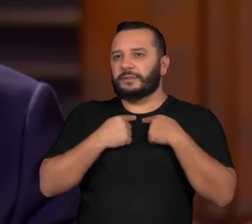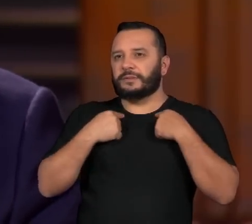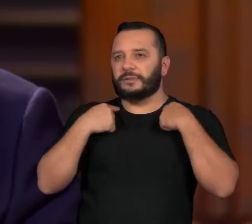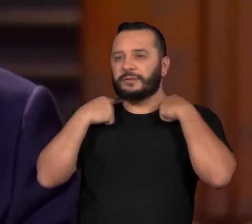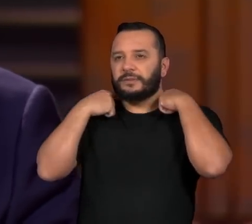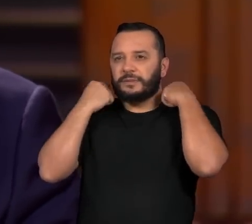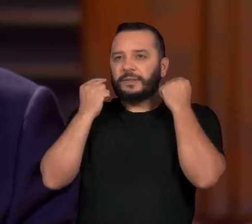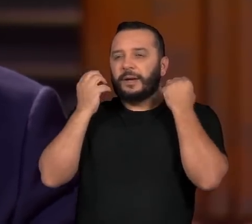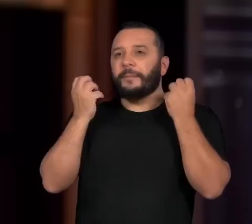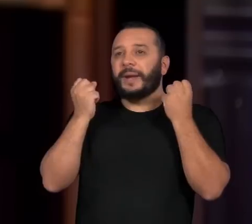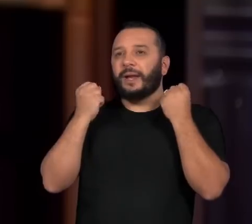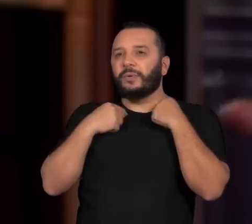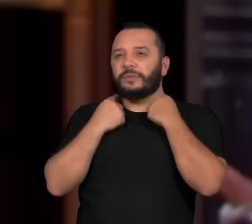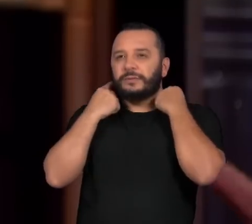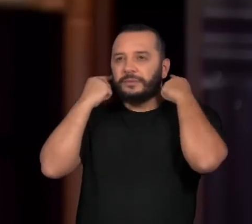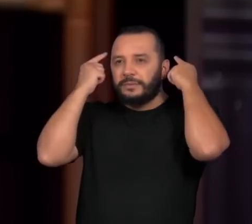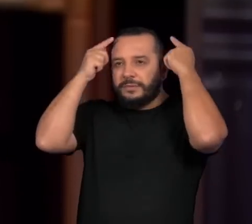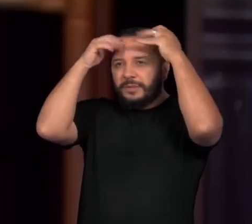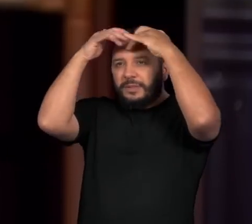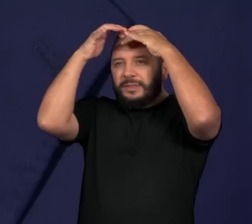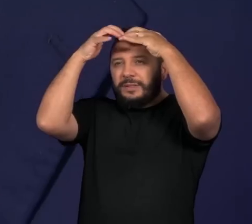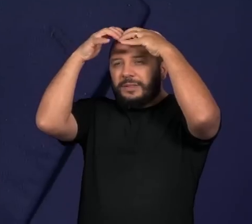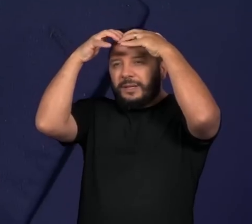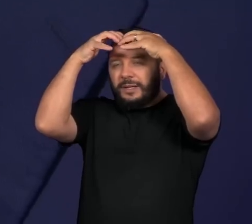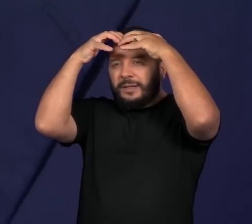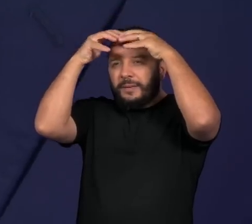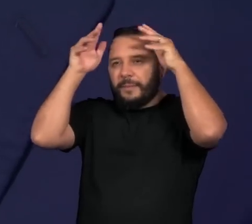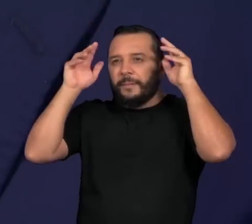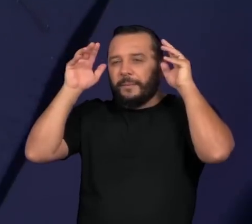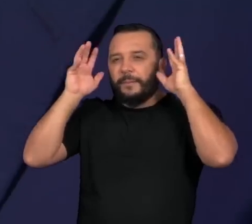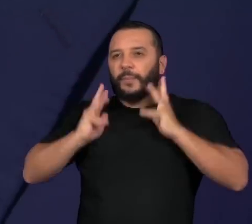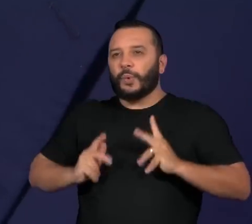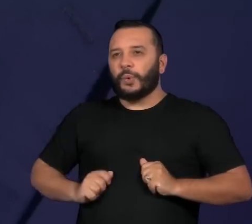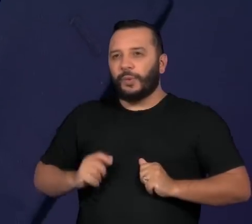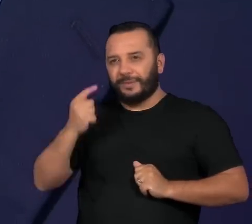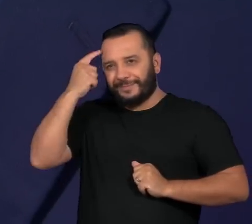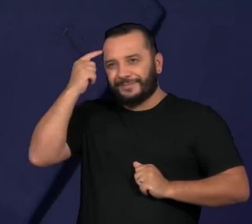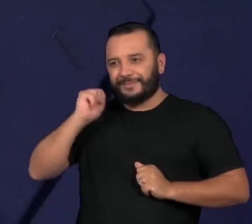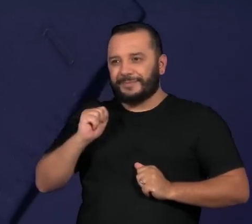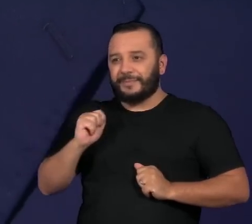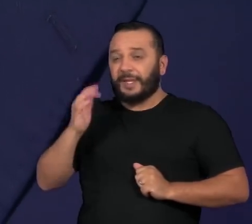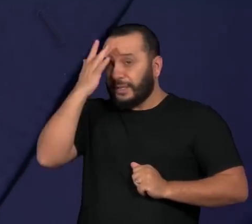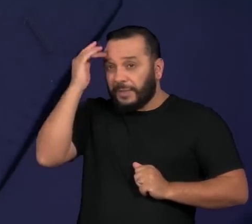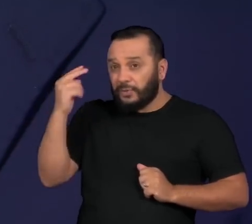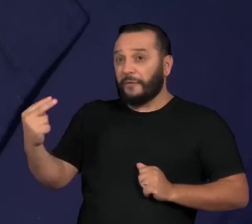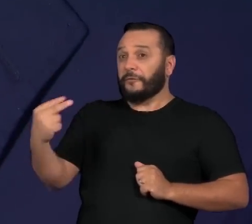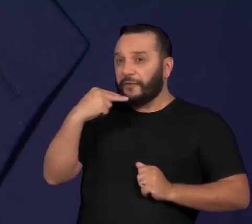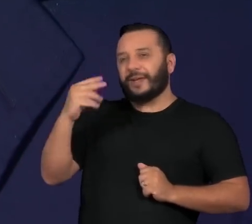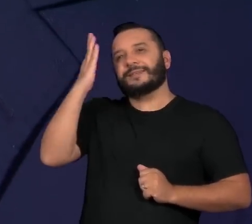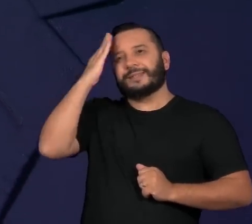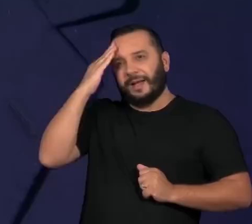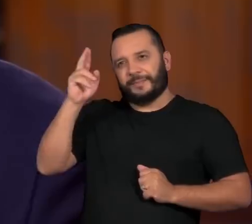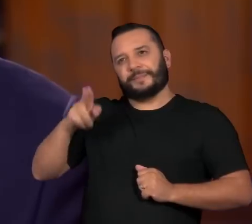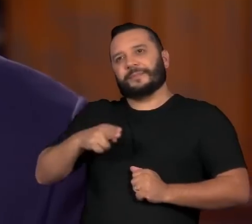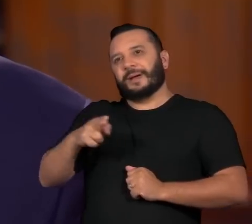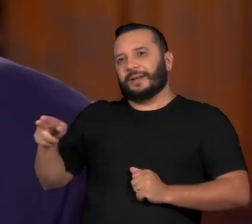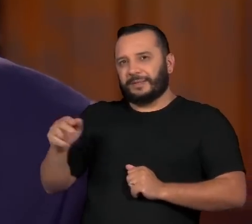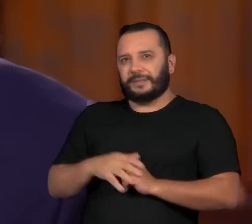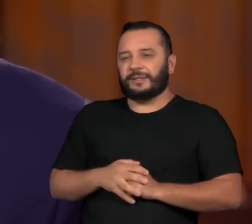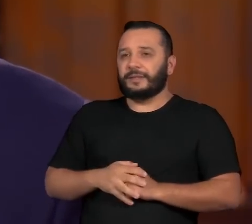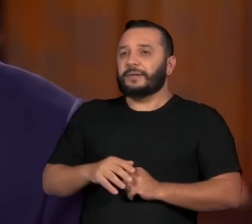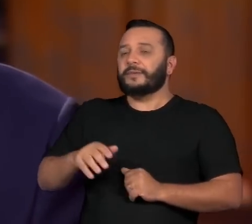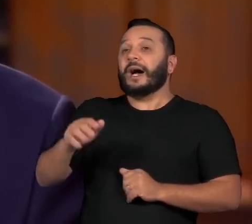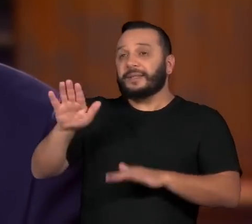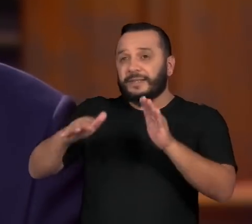Por isso ele é branco. Mas quando uma pessoa olha, ela sabe, é padre. Já é um código. Quando alguém chega para mim e diz, sua